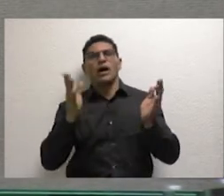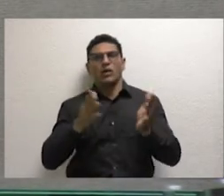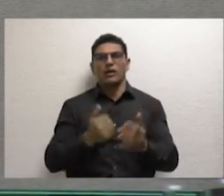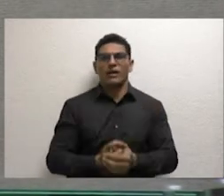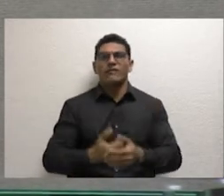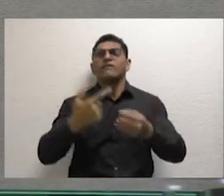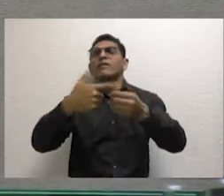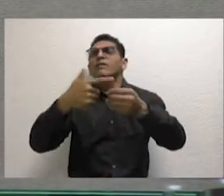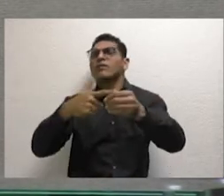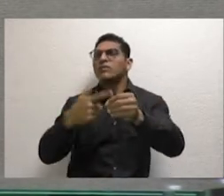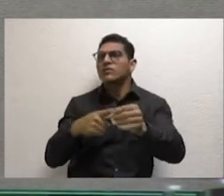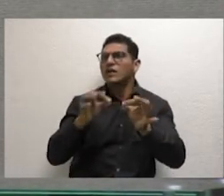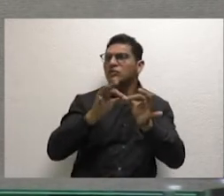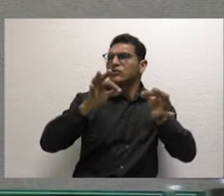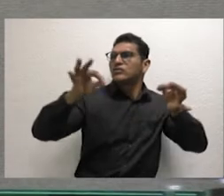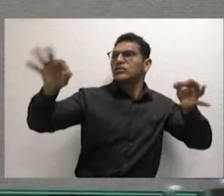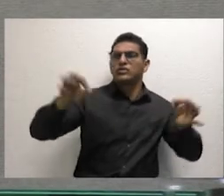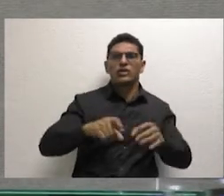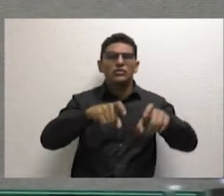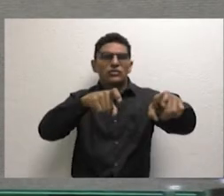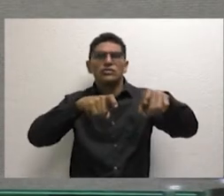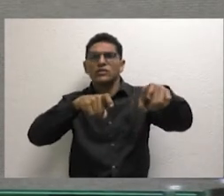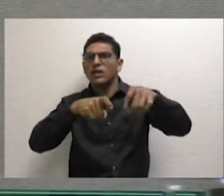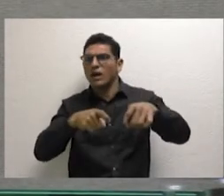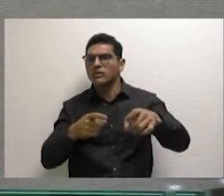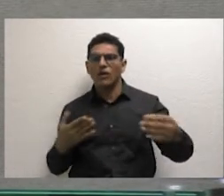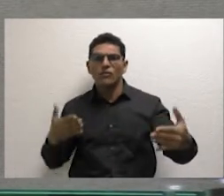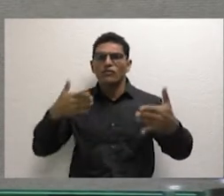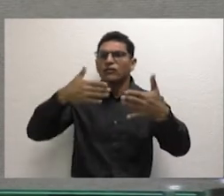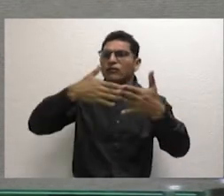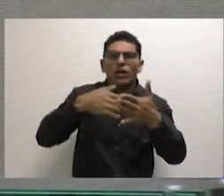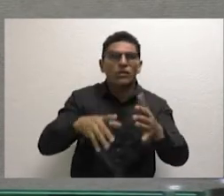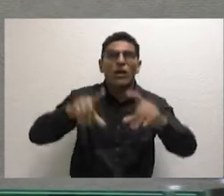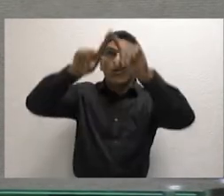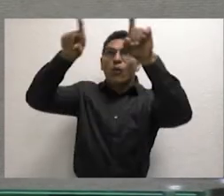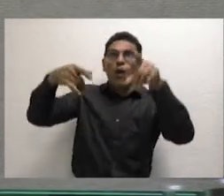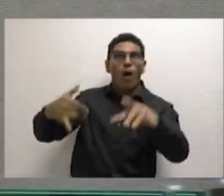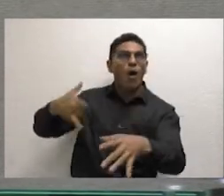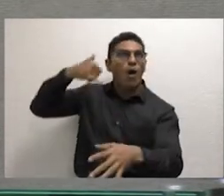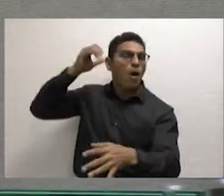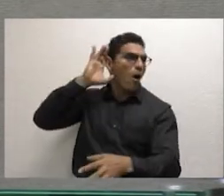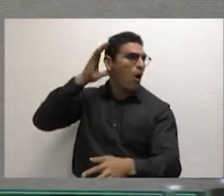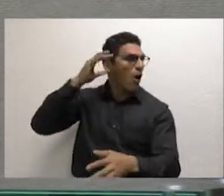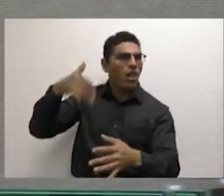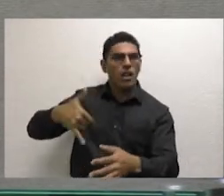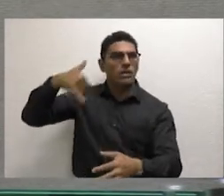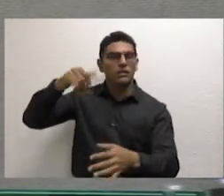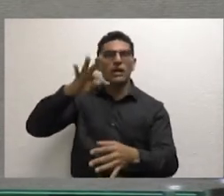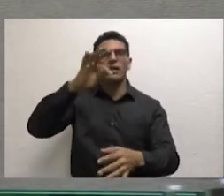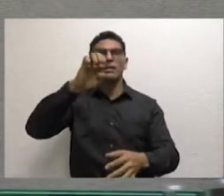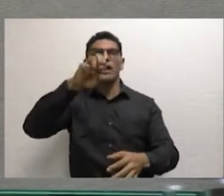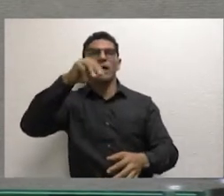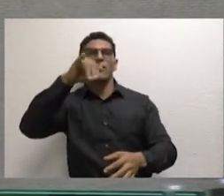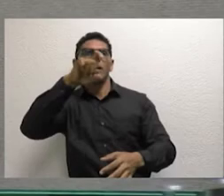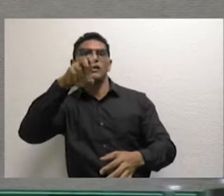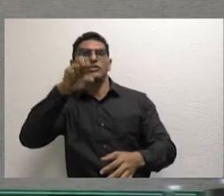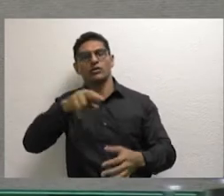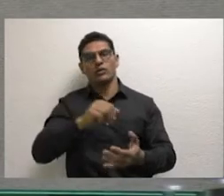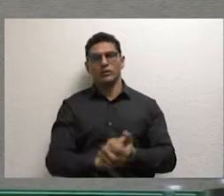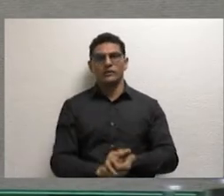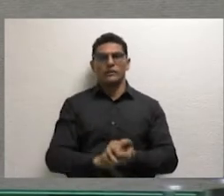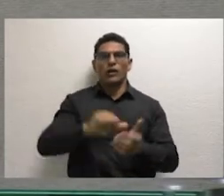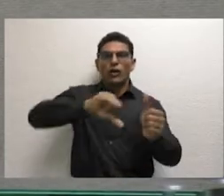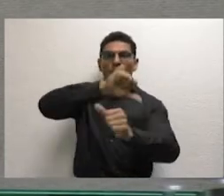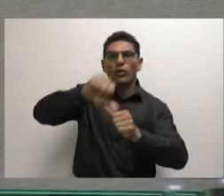comunidade rural eu chego em comunidades rurais que tem um orelhão antigo da tela Amazon que virou Oi que virou Amazônia